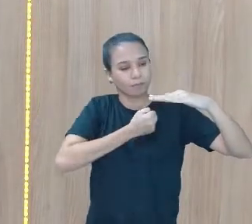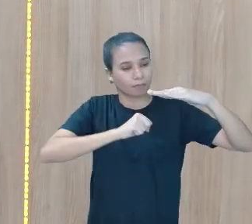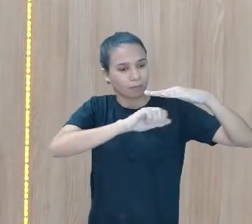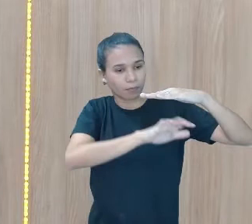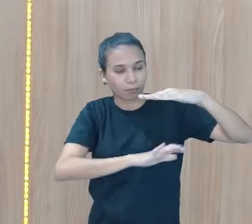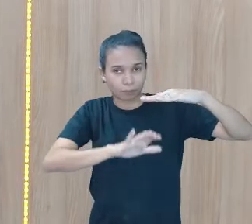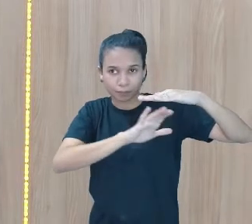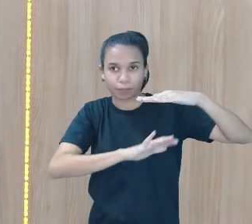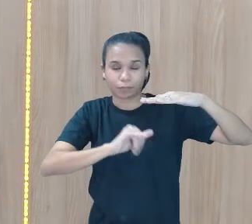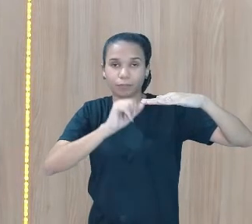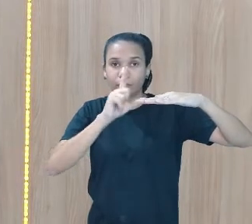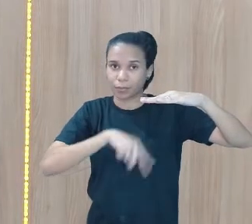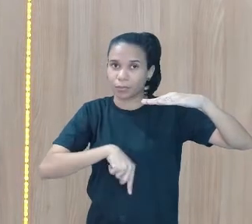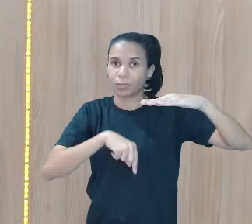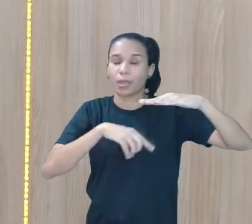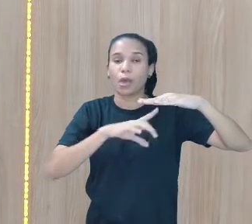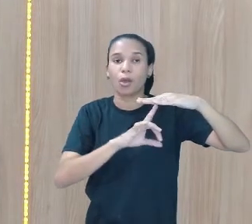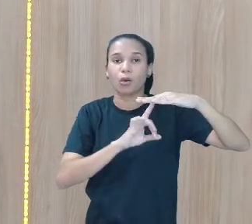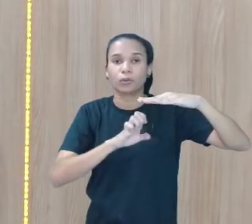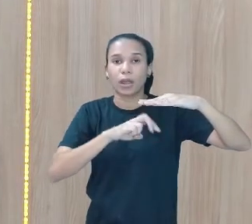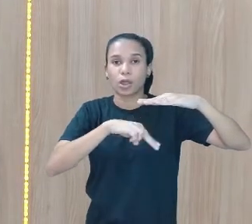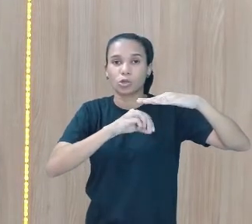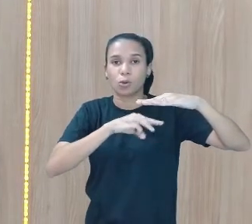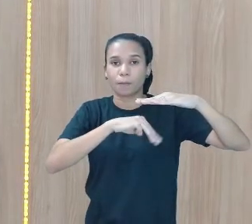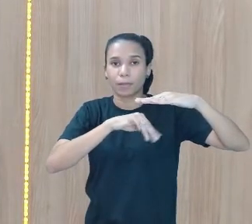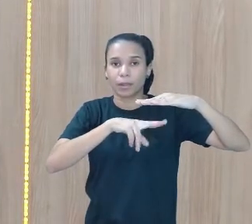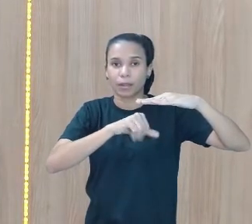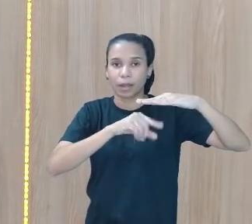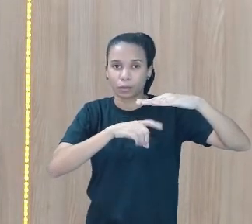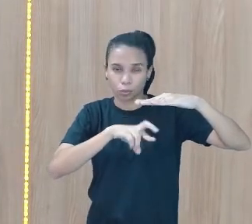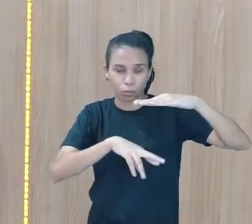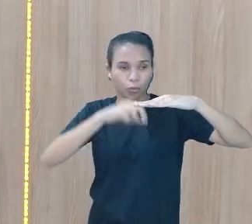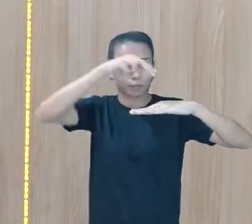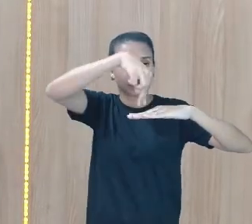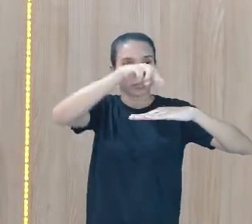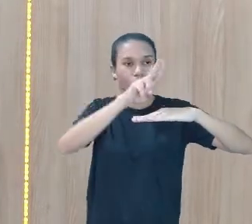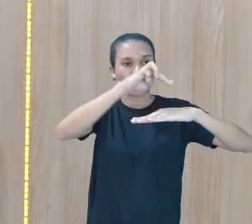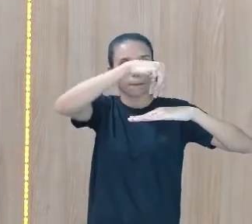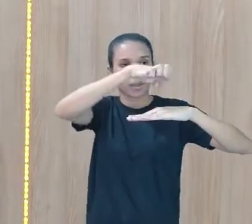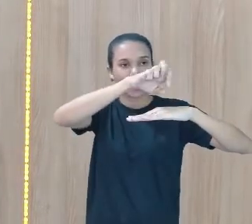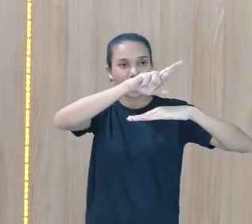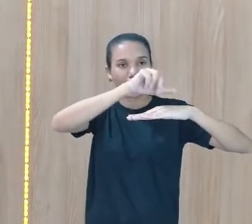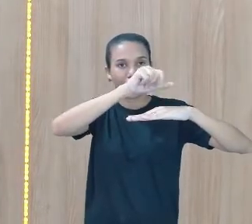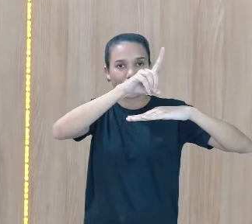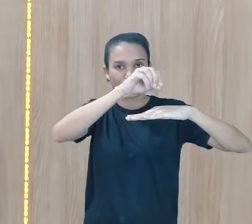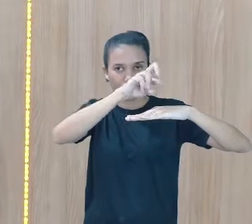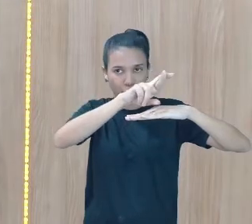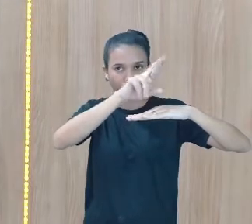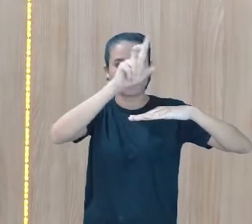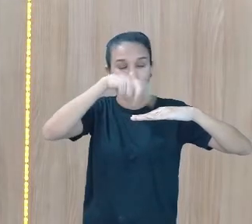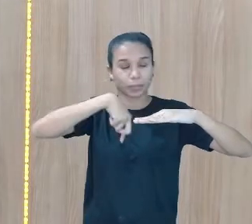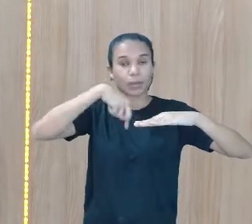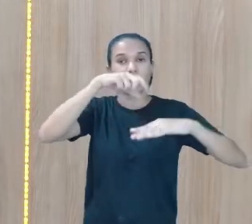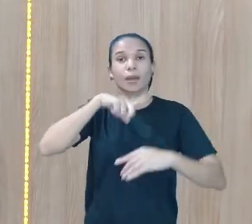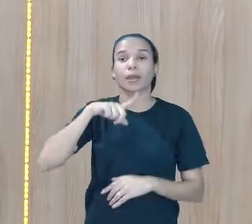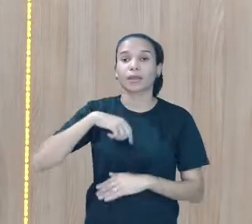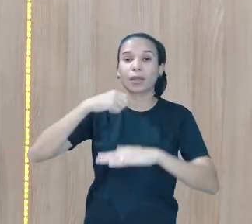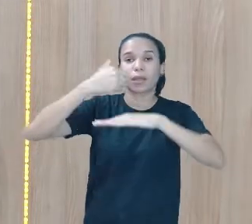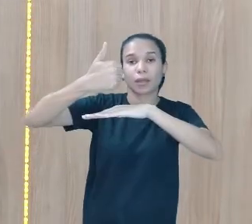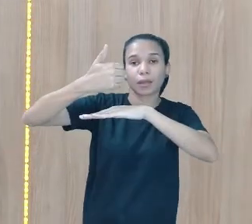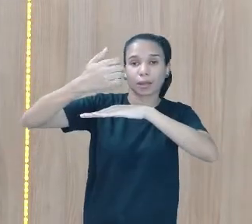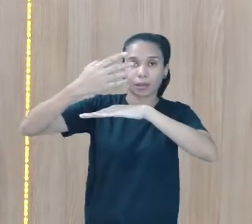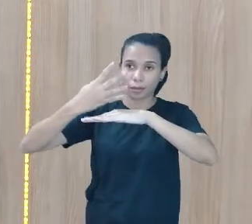seja, o numerador é o número de cima, o denominador é o número de baixo, eu vou ter 7 vezes 2,